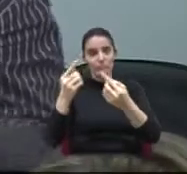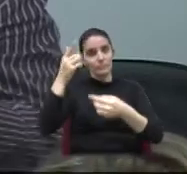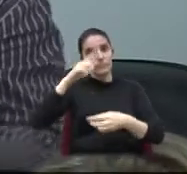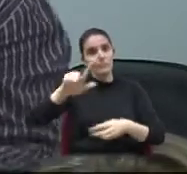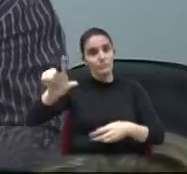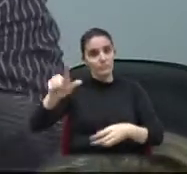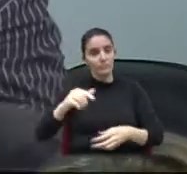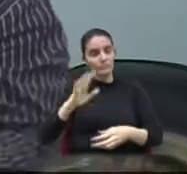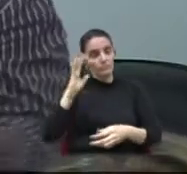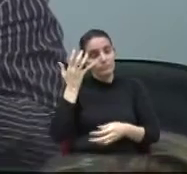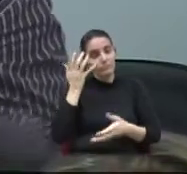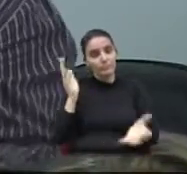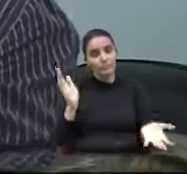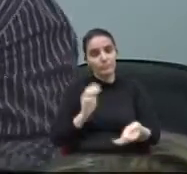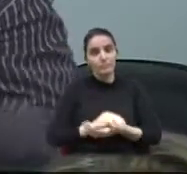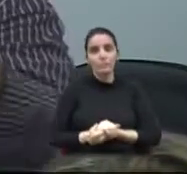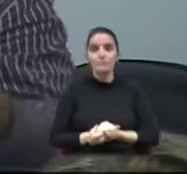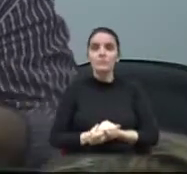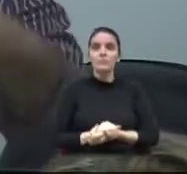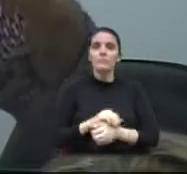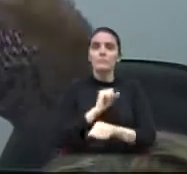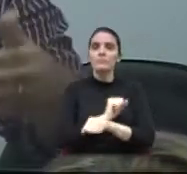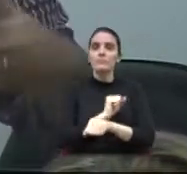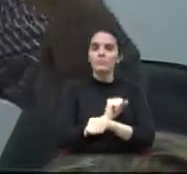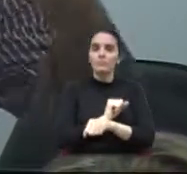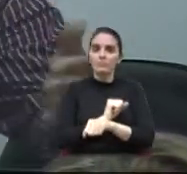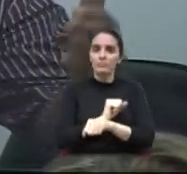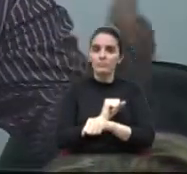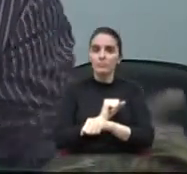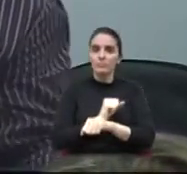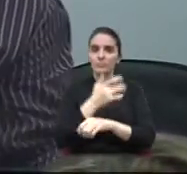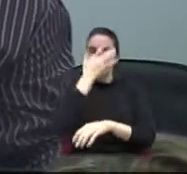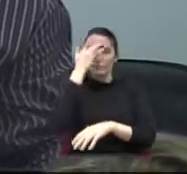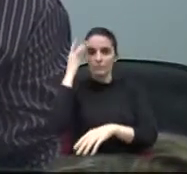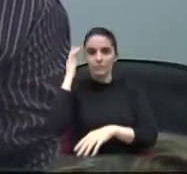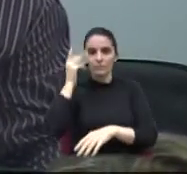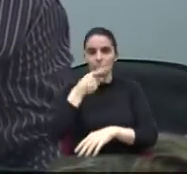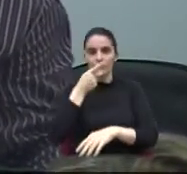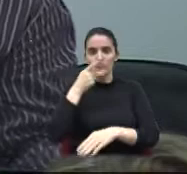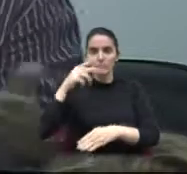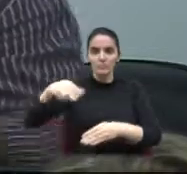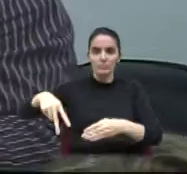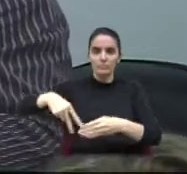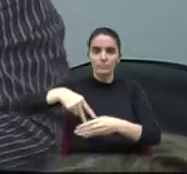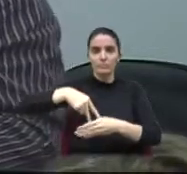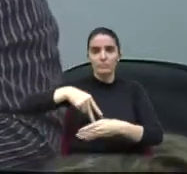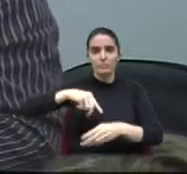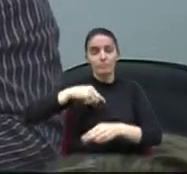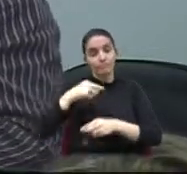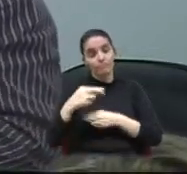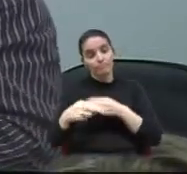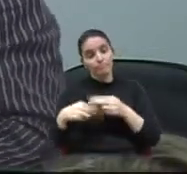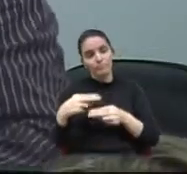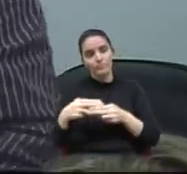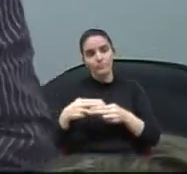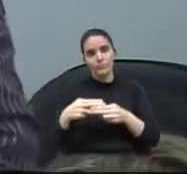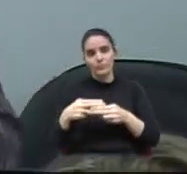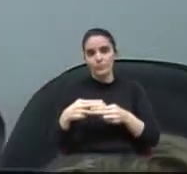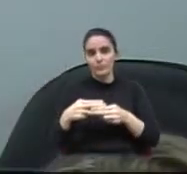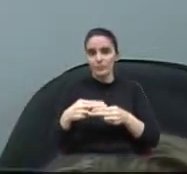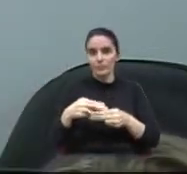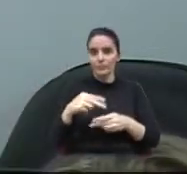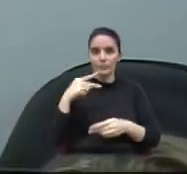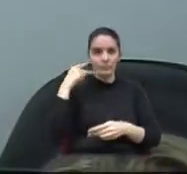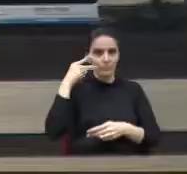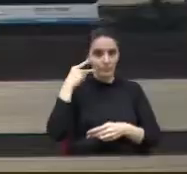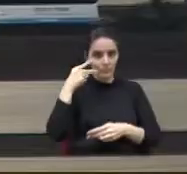nós abrimos aqui suspensão dos trabalhos para uma pessoa usar a tribuna. Então, vereador, eu